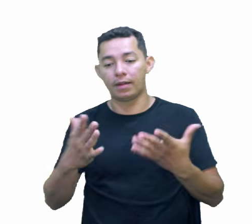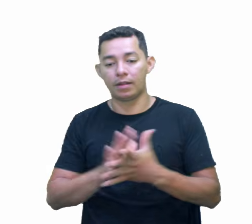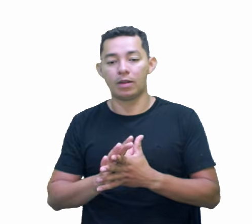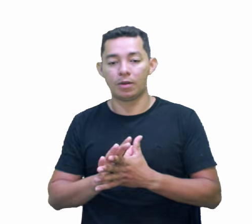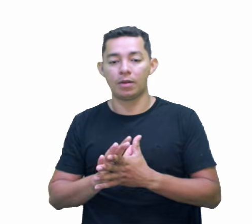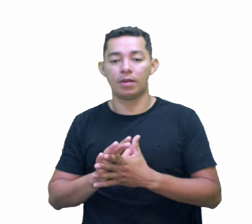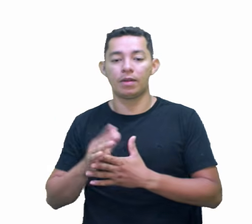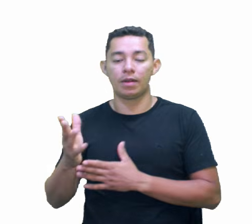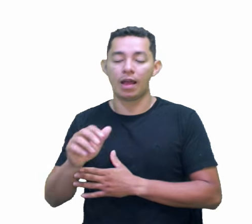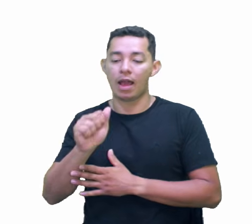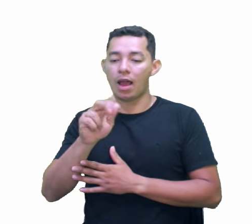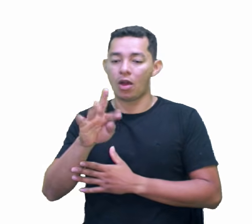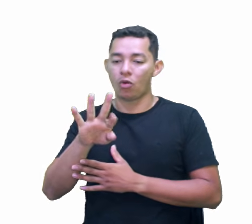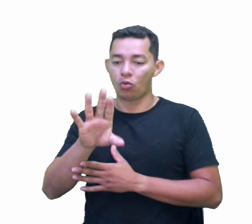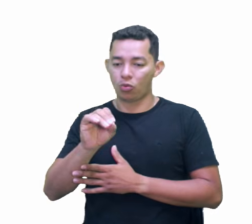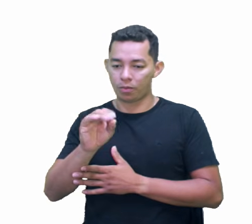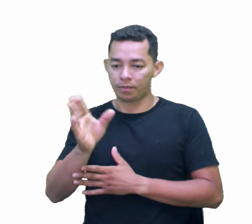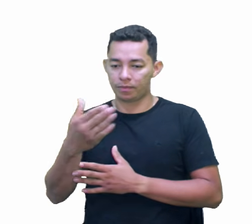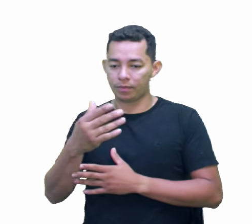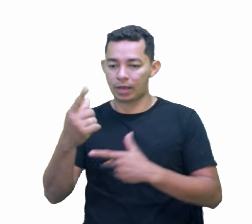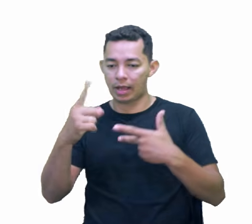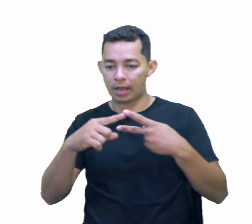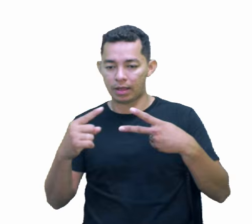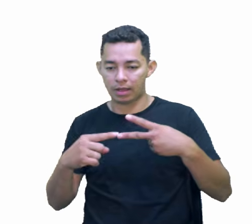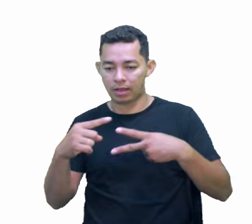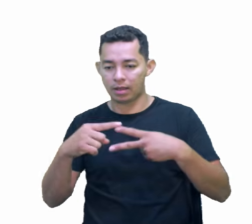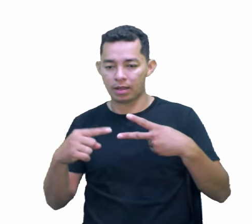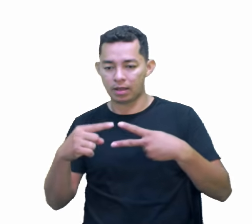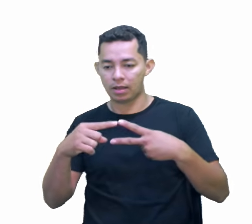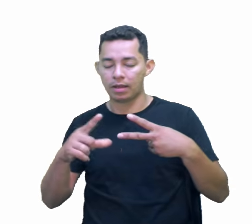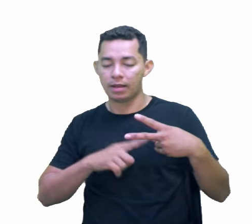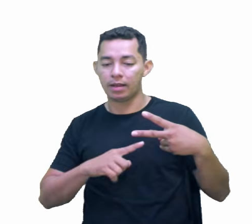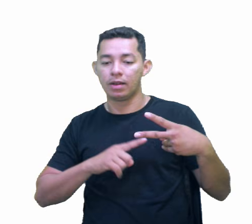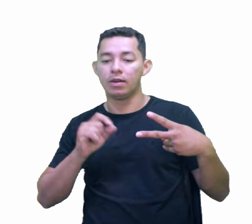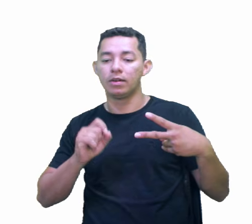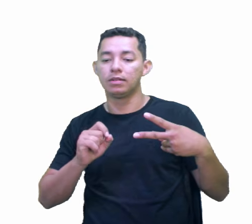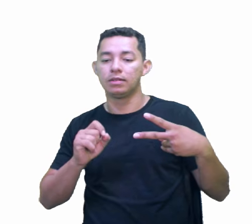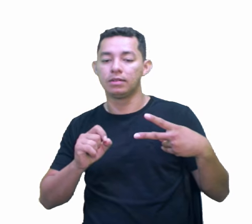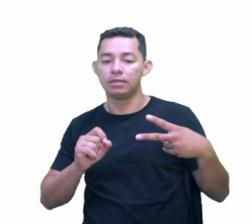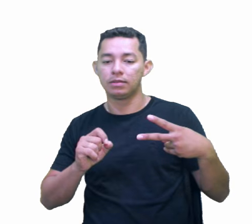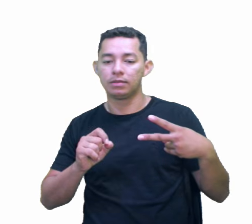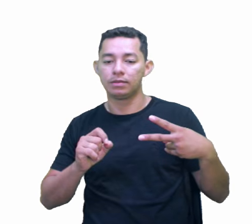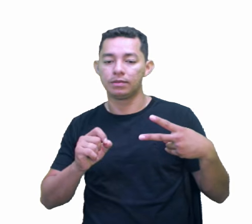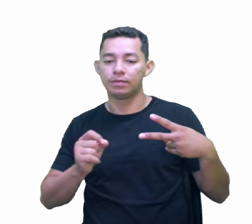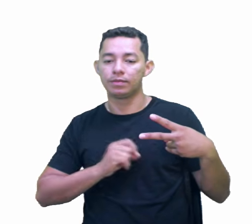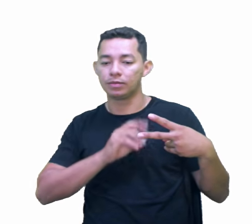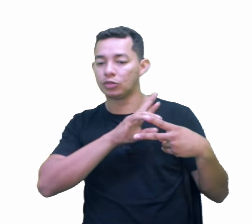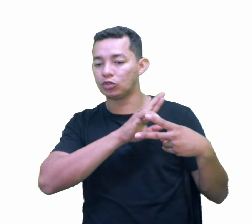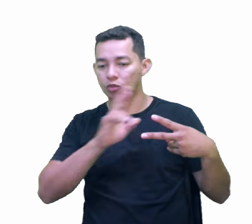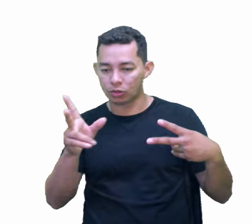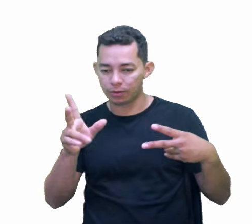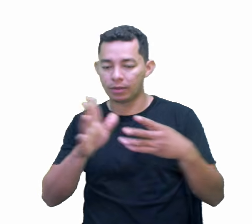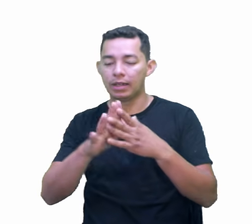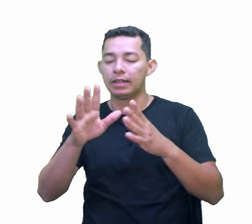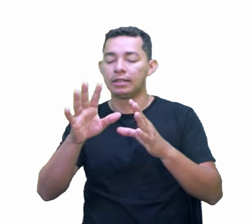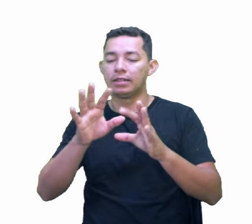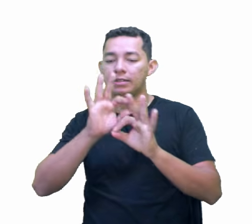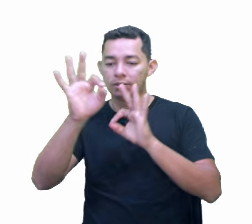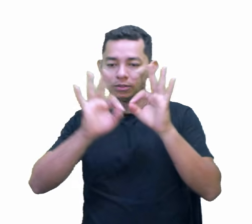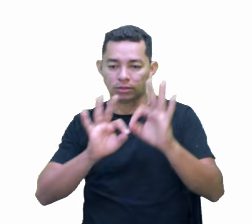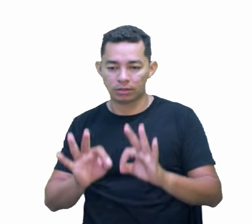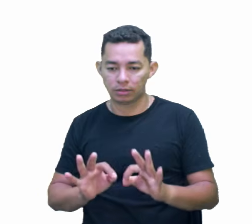que a autoecologia e a cinecologia detêm-se sobre diferentes níveis de